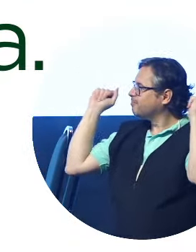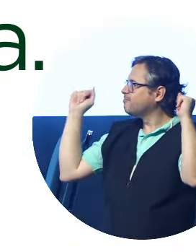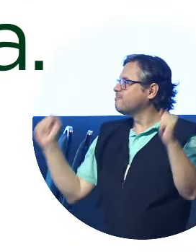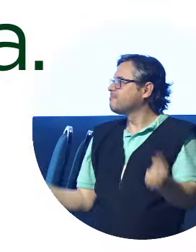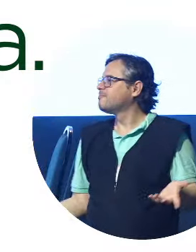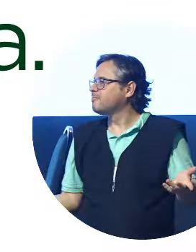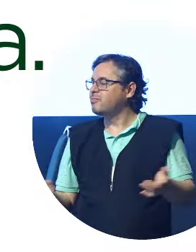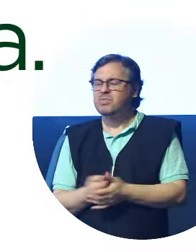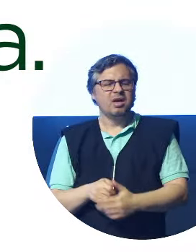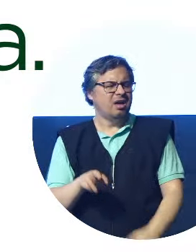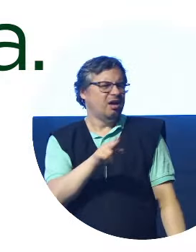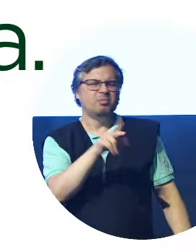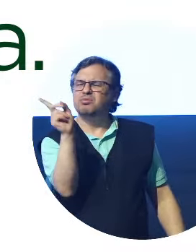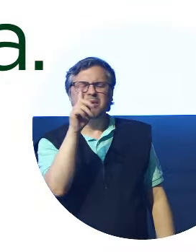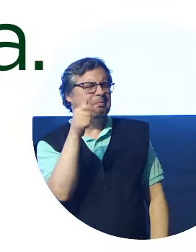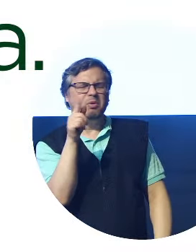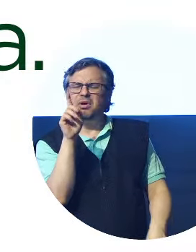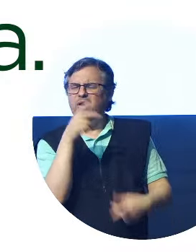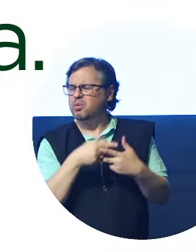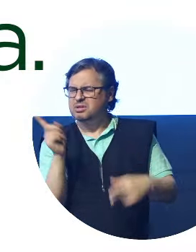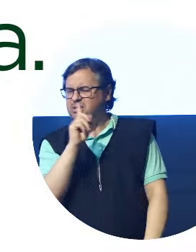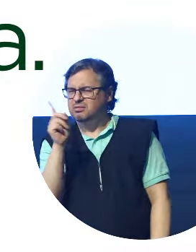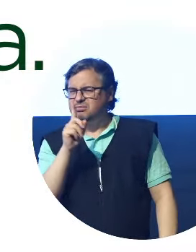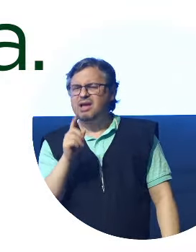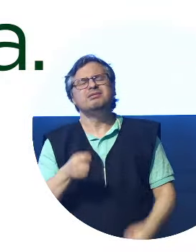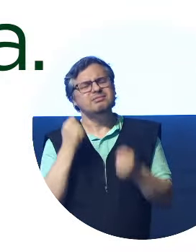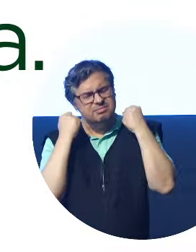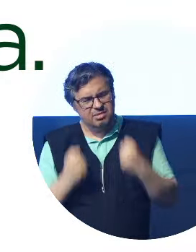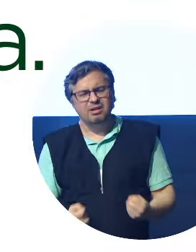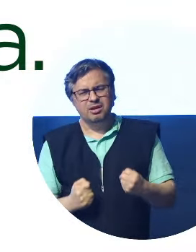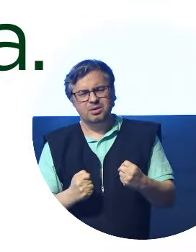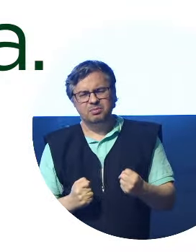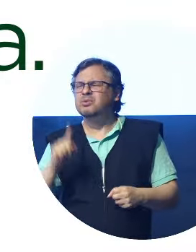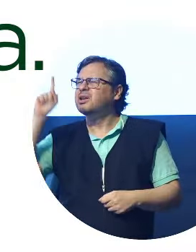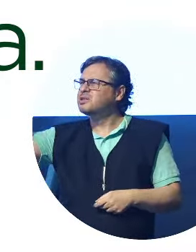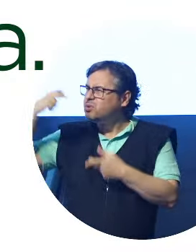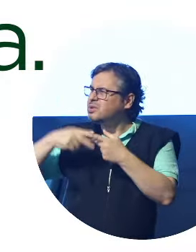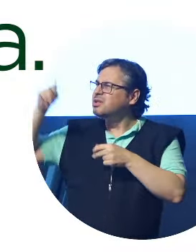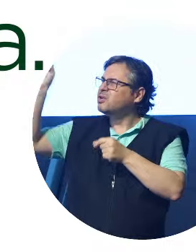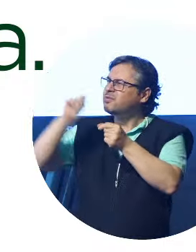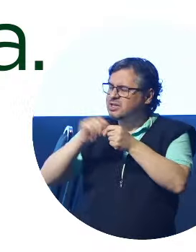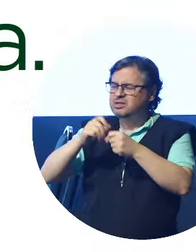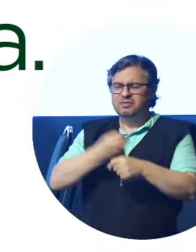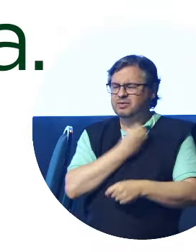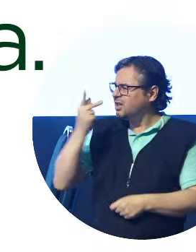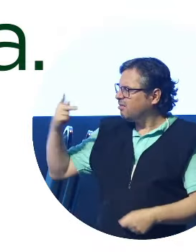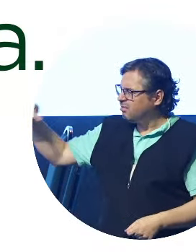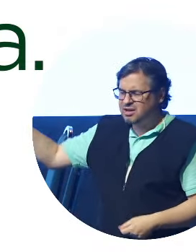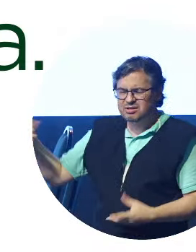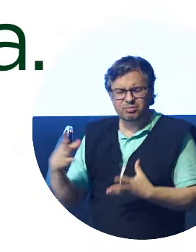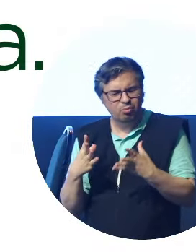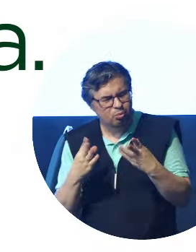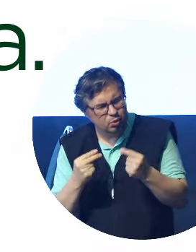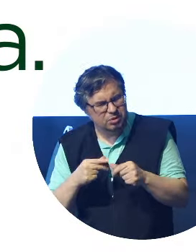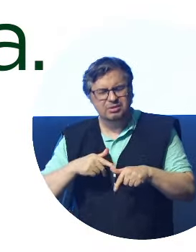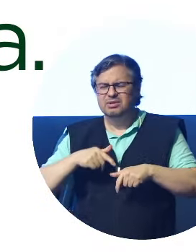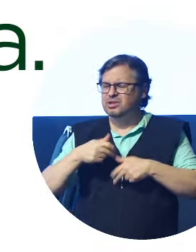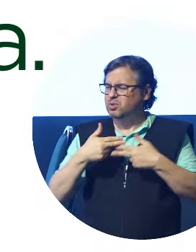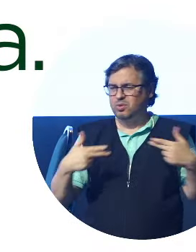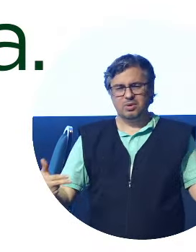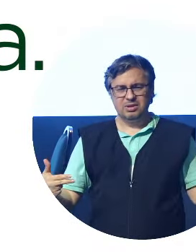Irmãos, não é pouca coisa que Deus está fazendo na Vila Minha Pátria. Nós já tivemos outros batismos,